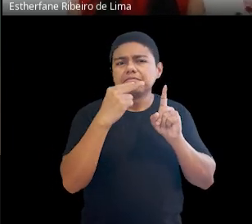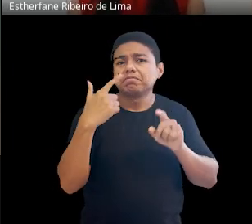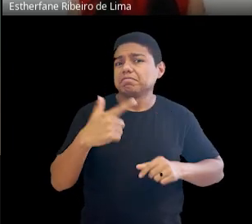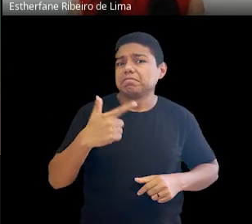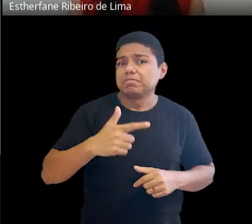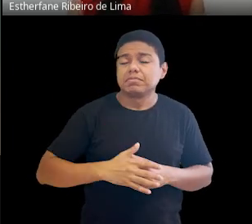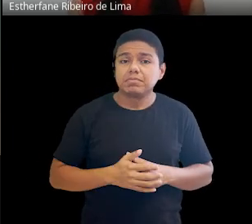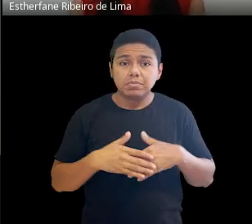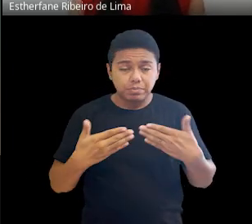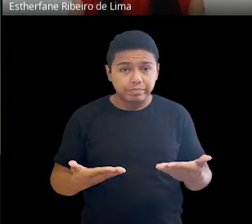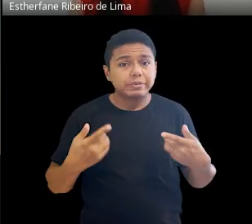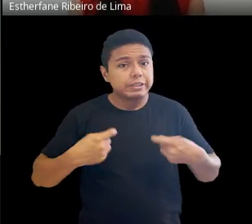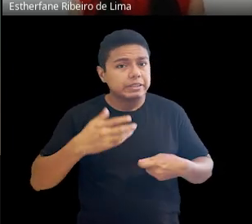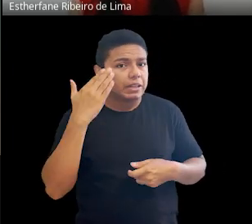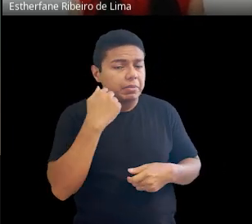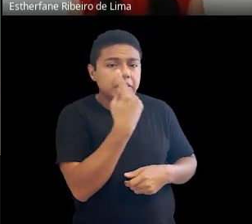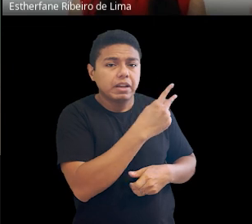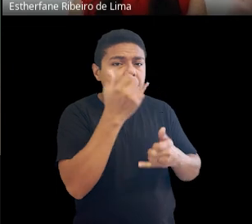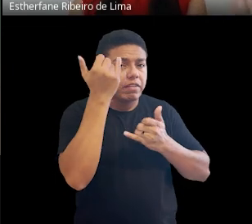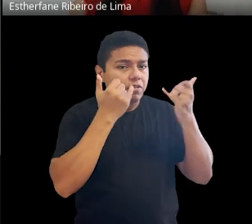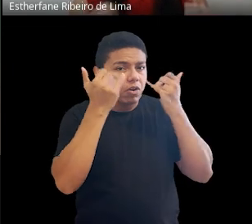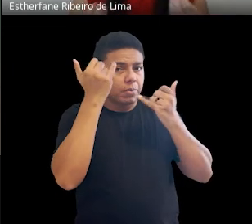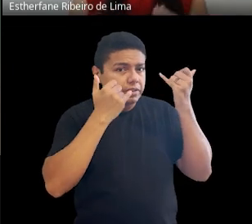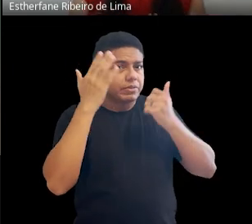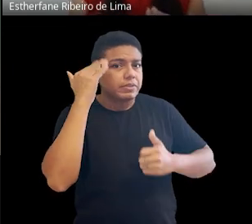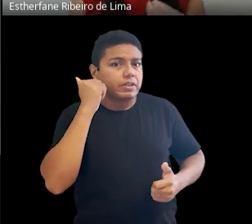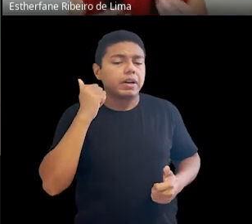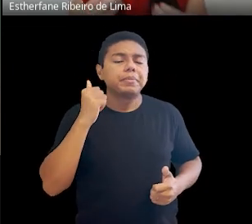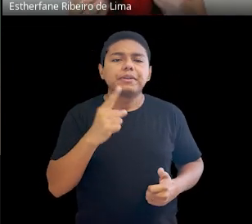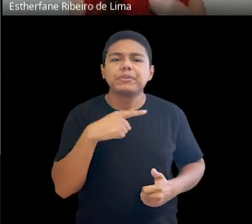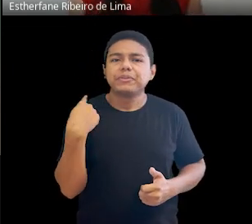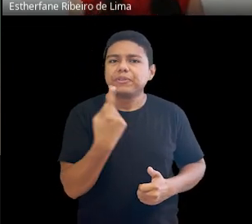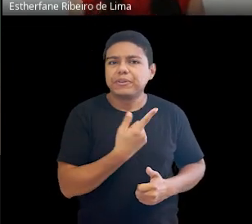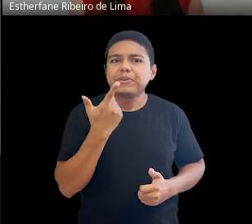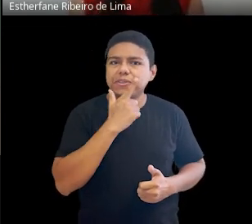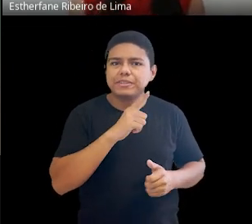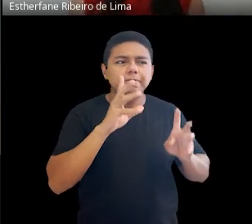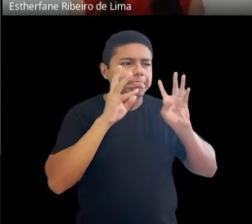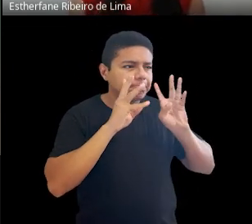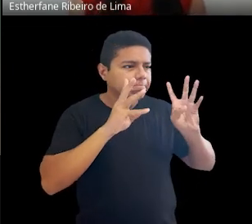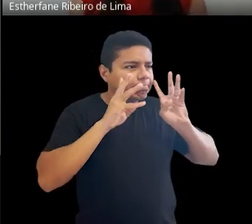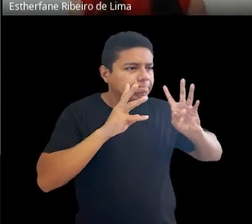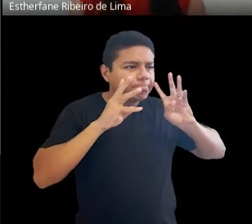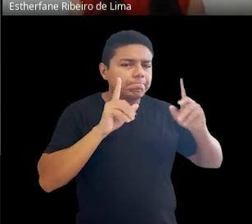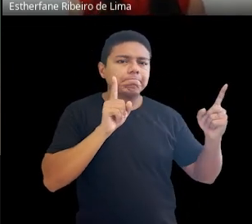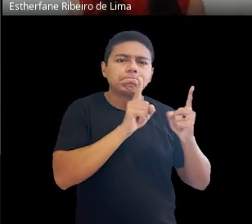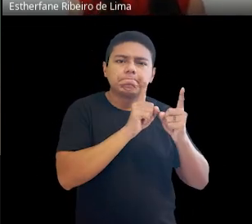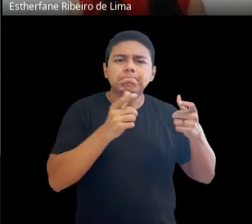o nível de informação que essa pessoa sabe, para nós termos esse entendimento e essa escuta mais qualificada.